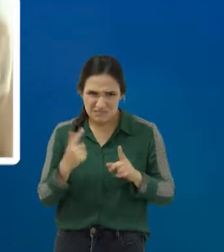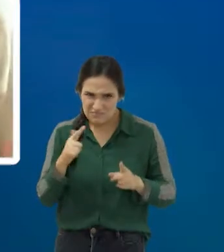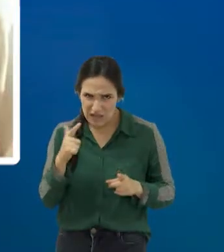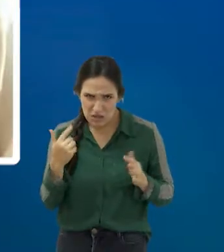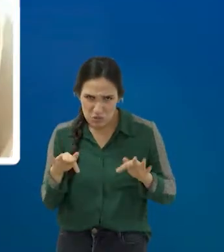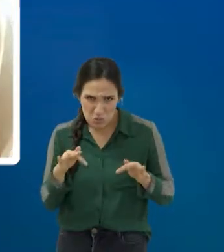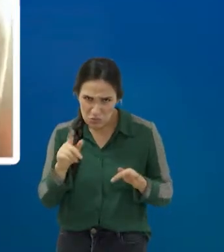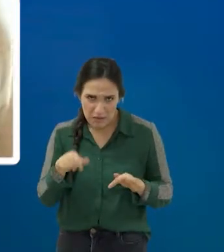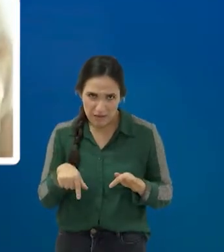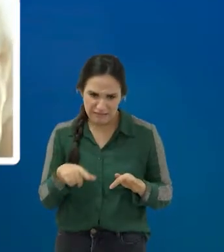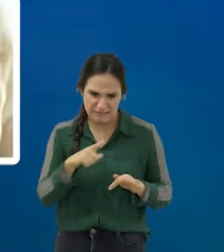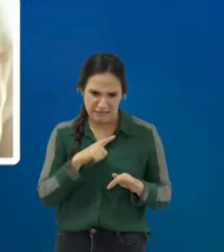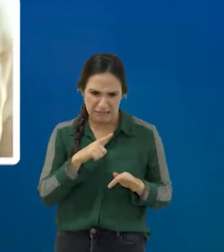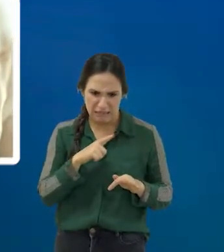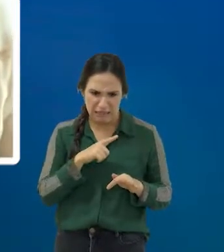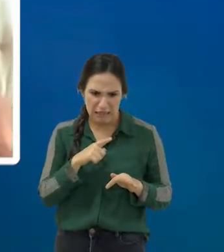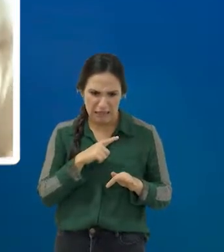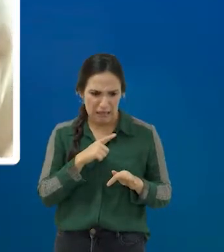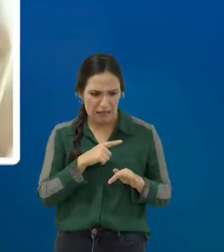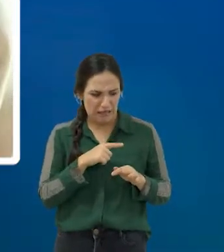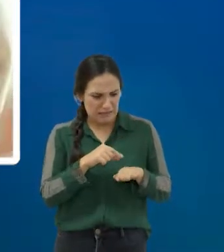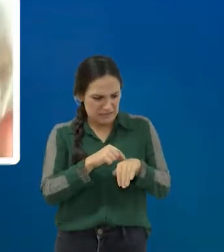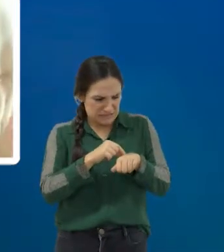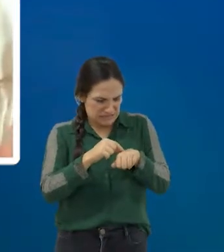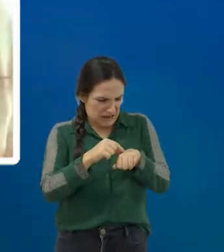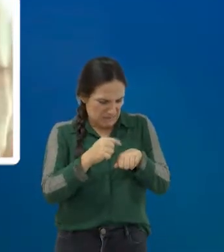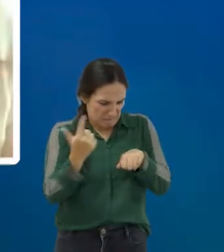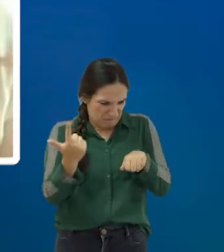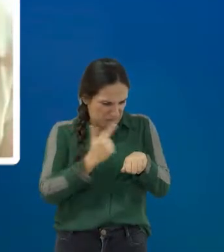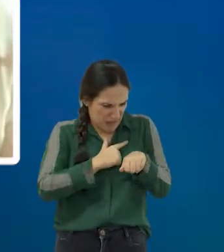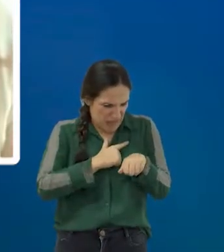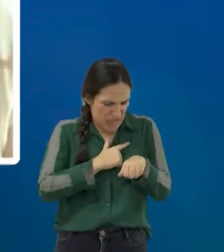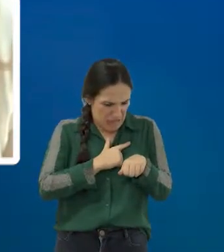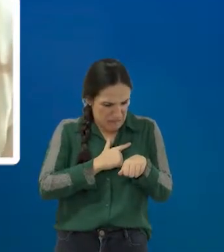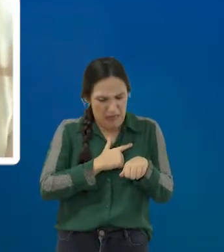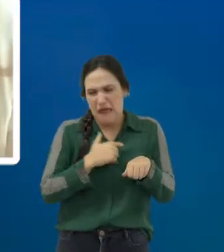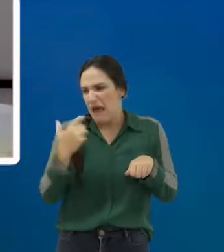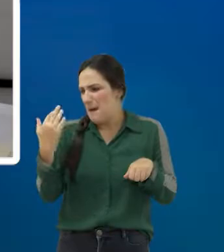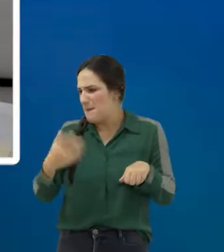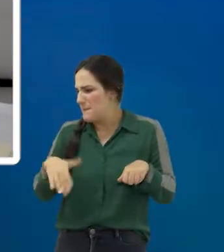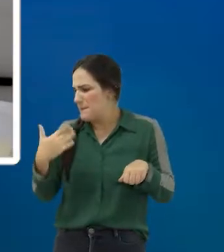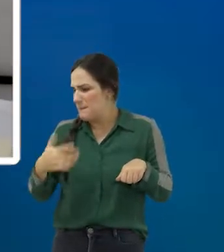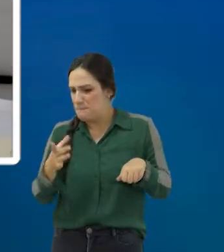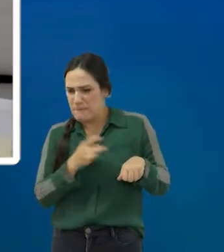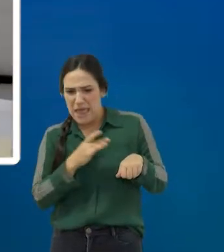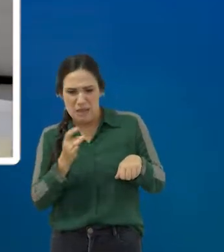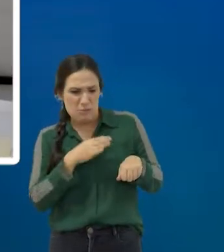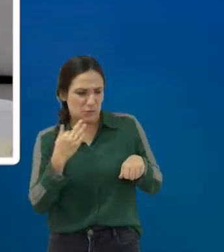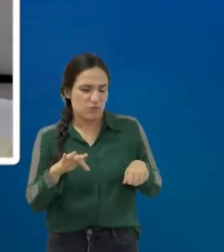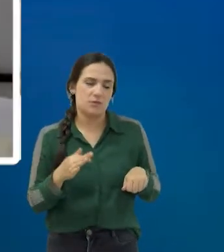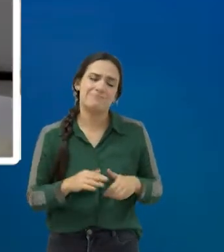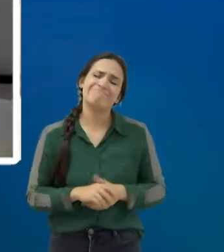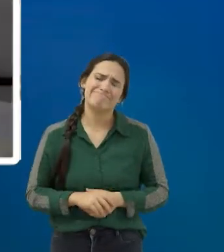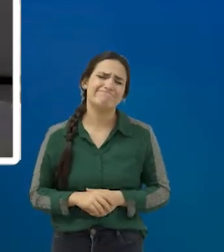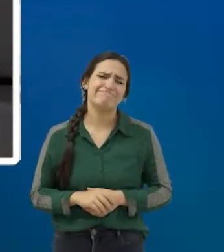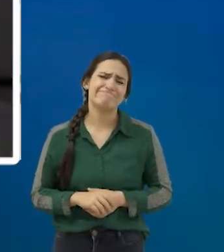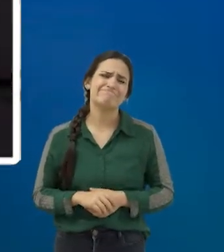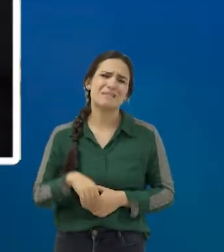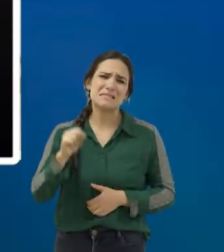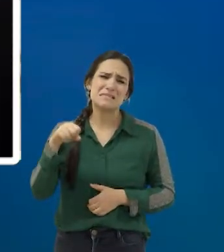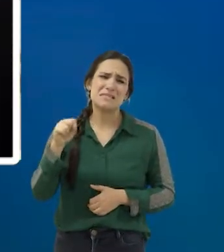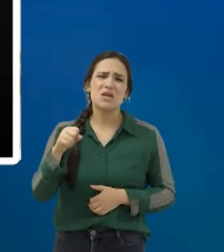né? Não deixa uma cicatriz enorme no corpo, porque eu acho que as pessoas acham isso, né? Tem essa ideia.